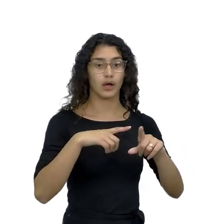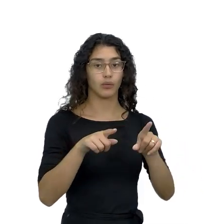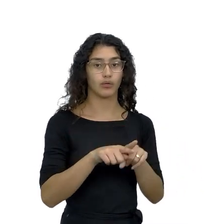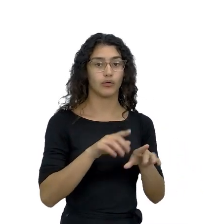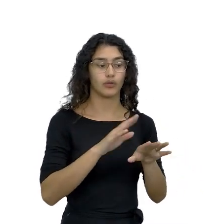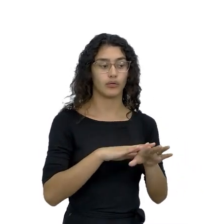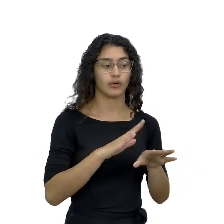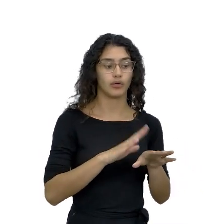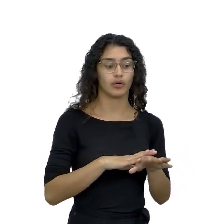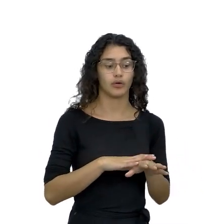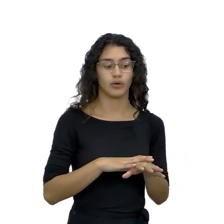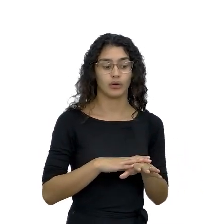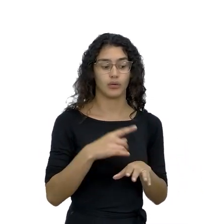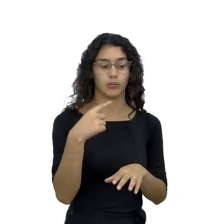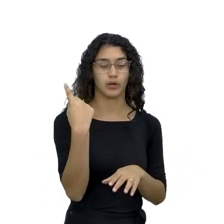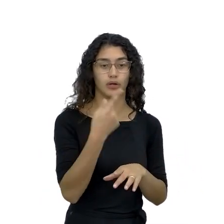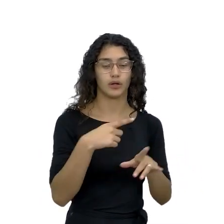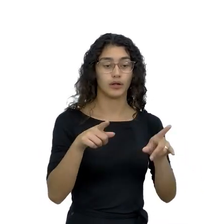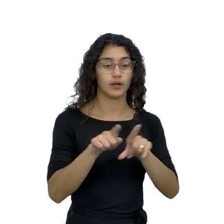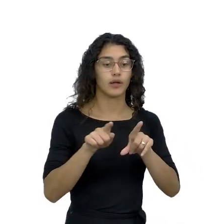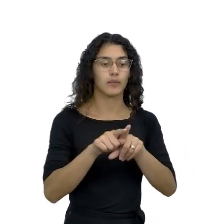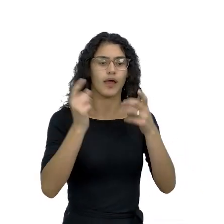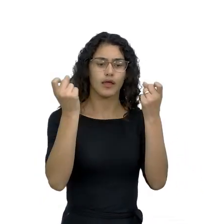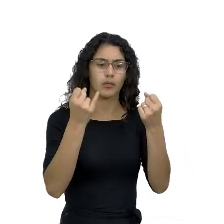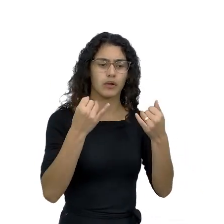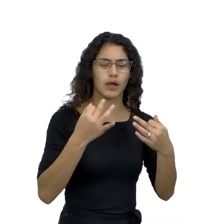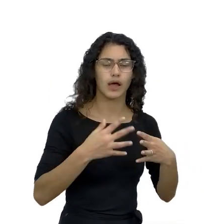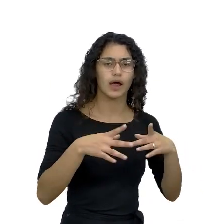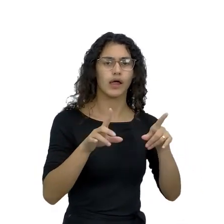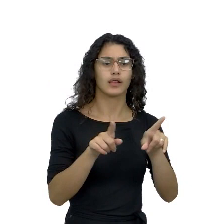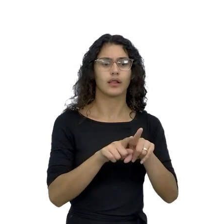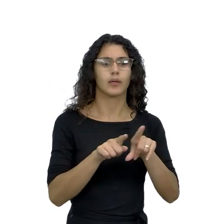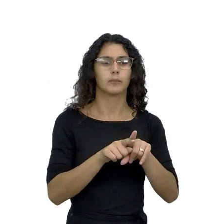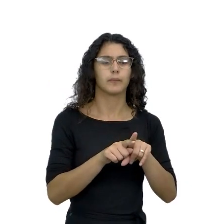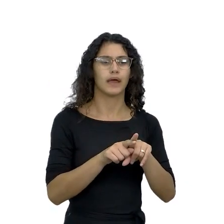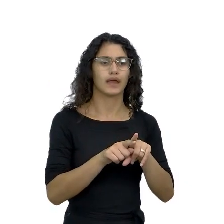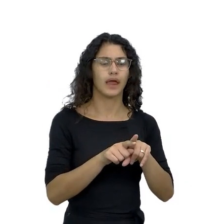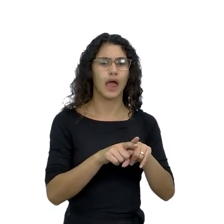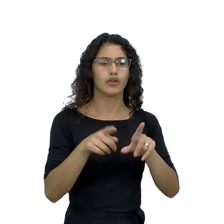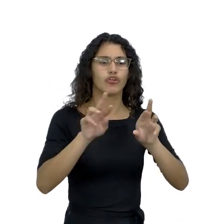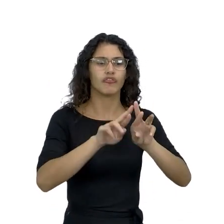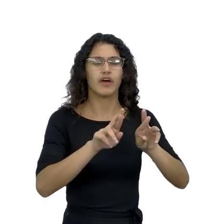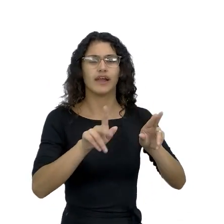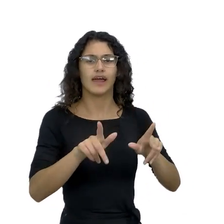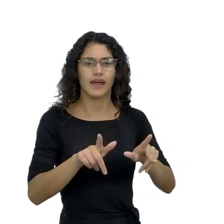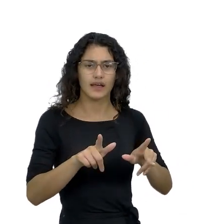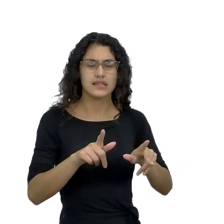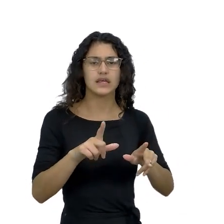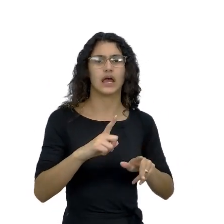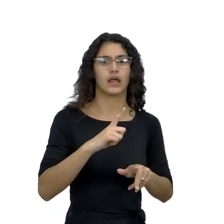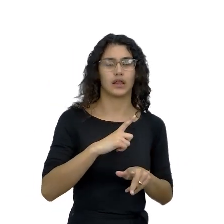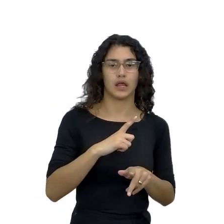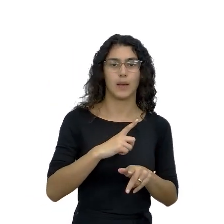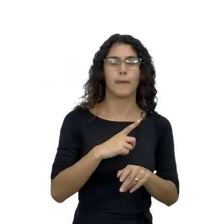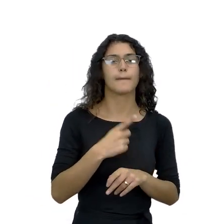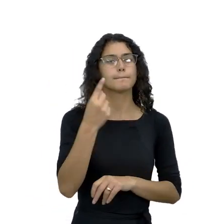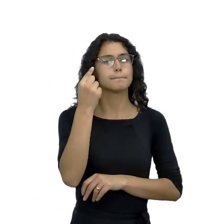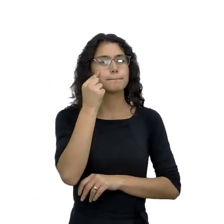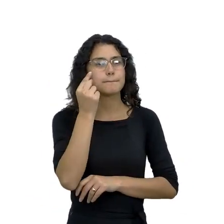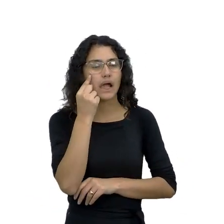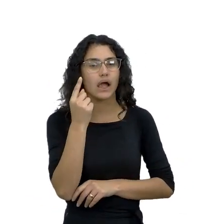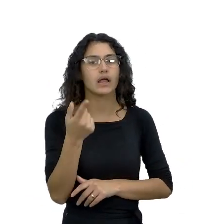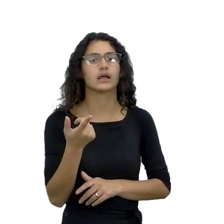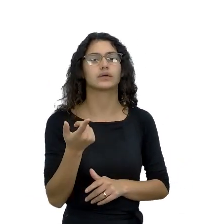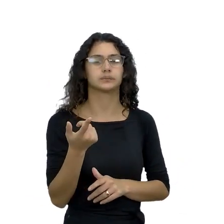escola, para a gente diversificar também essa arquitetura, né? Para que eles